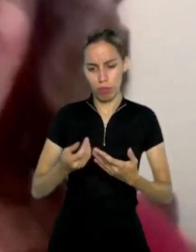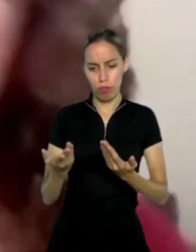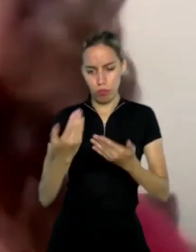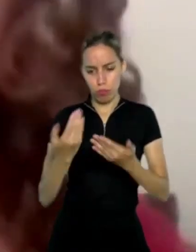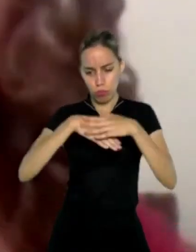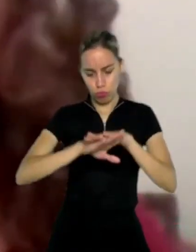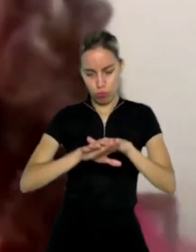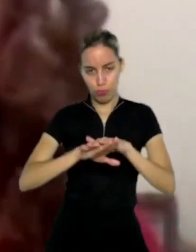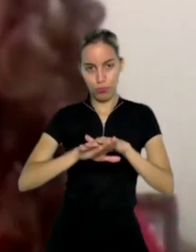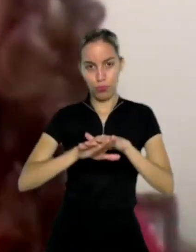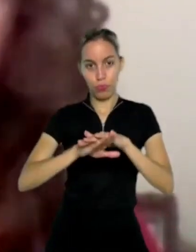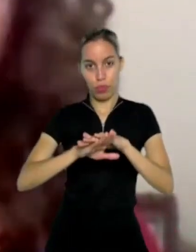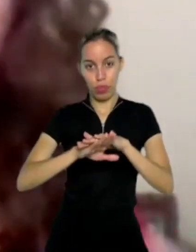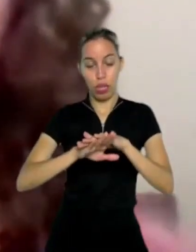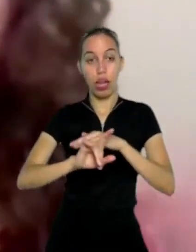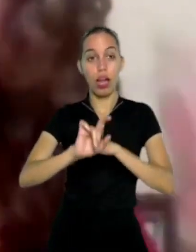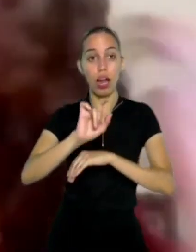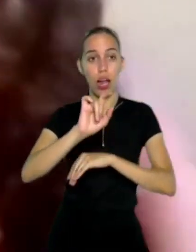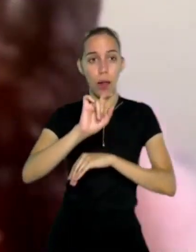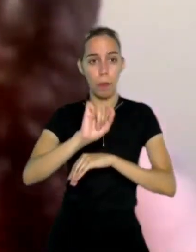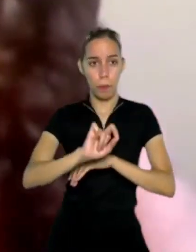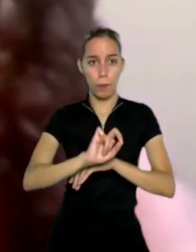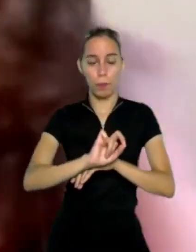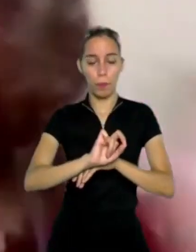E aí, quando eu